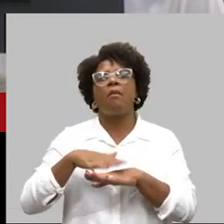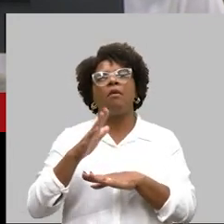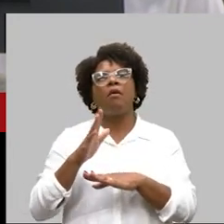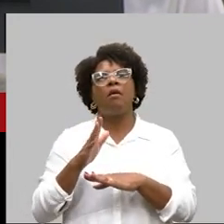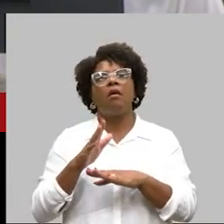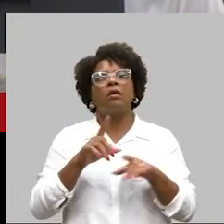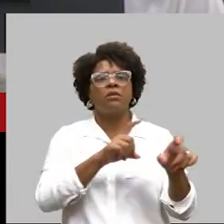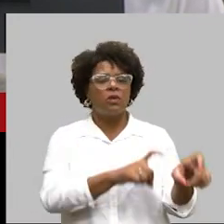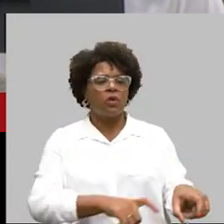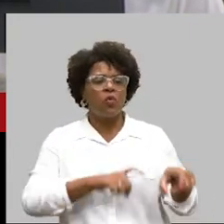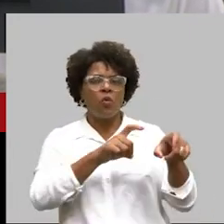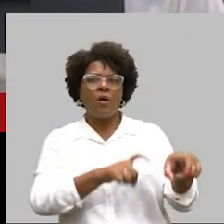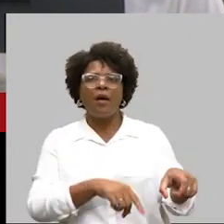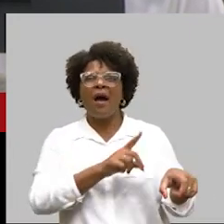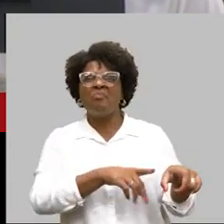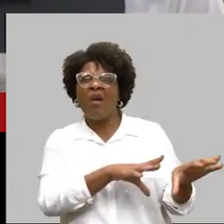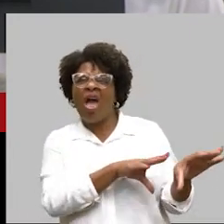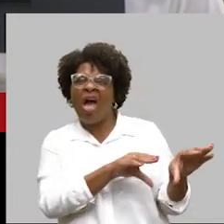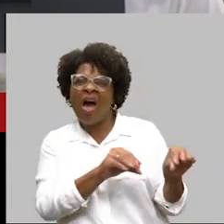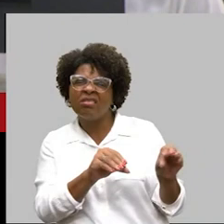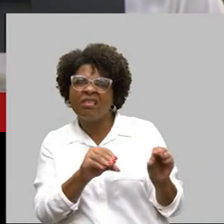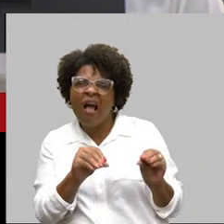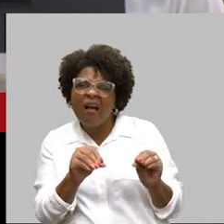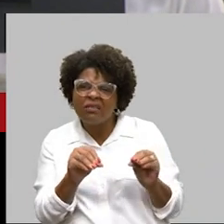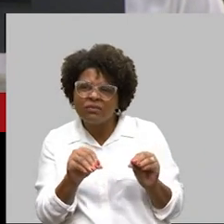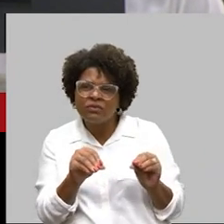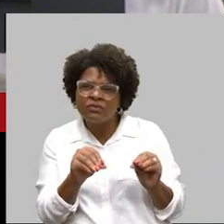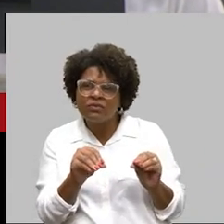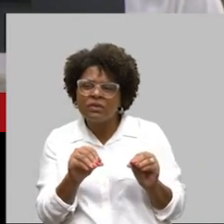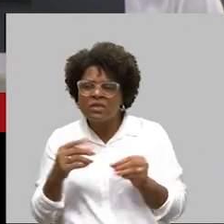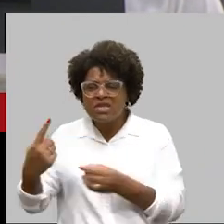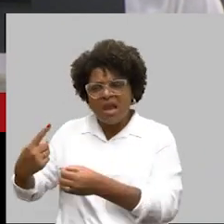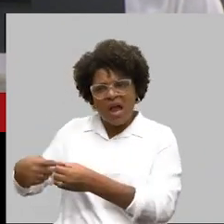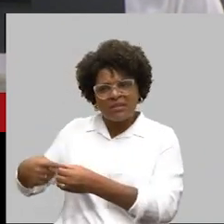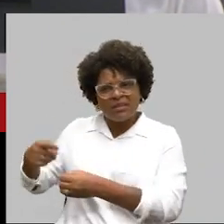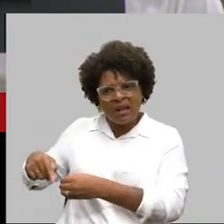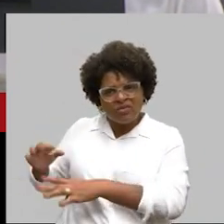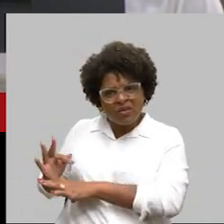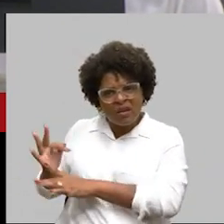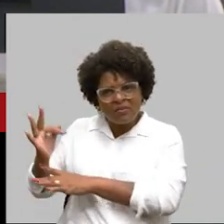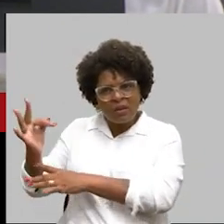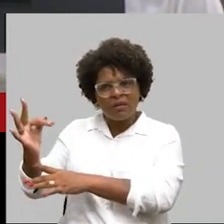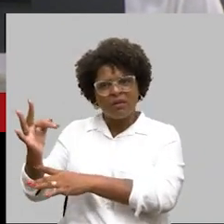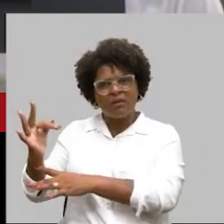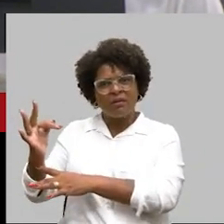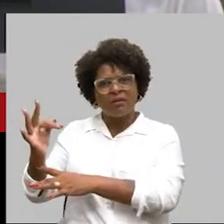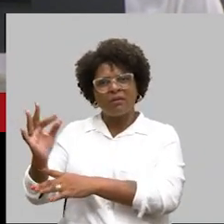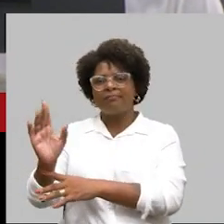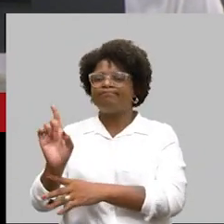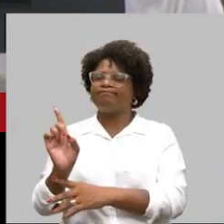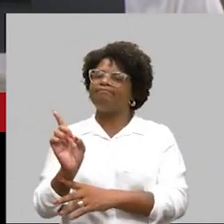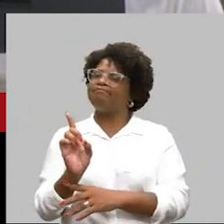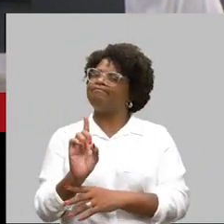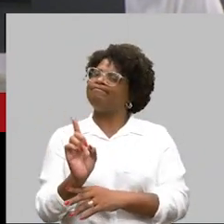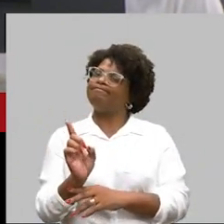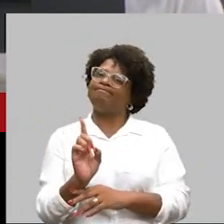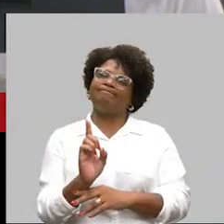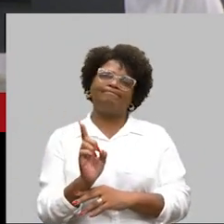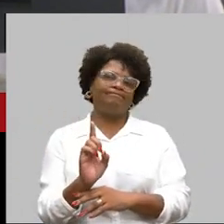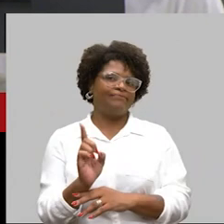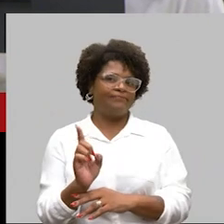o campo é o lugar do atraso e que a cidade é o lugar da Esperança deu com os burros nágua